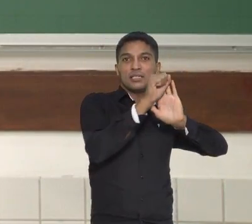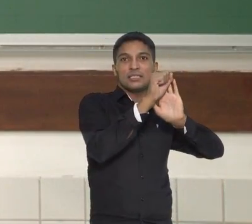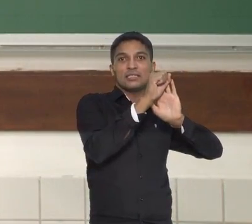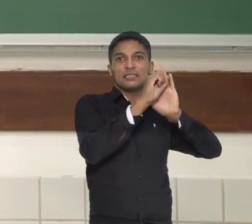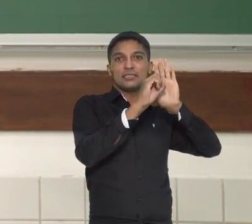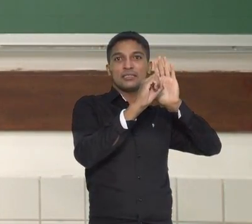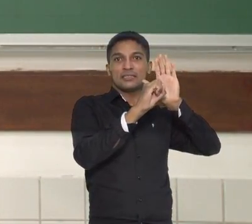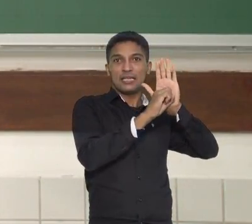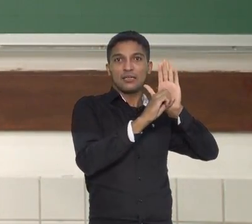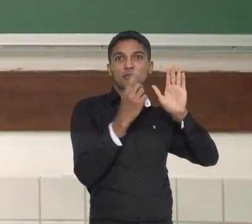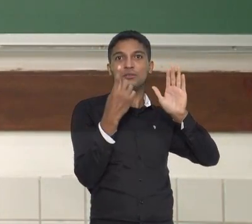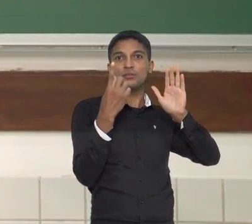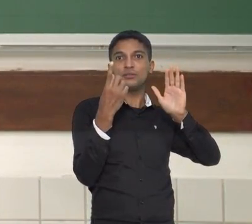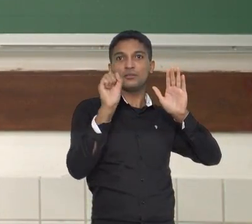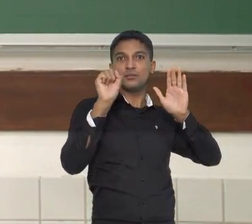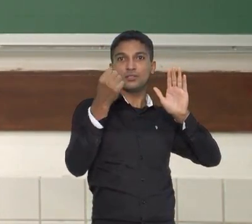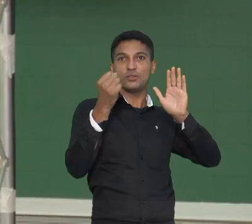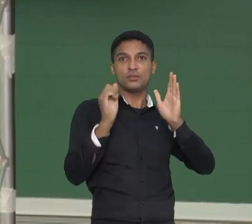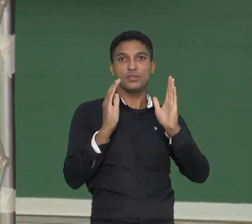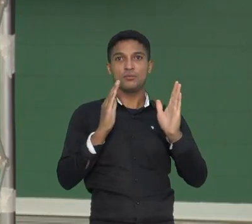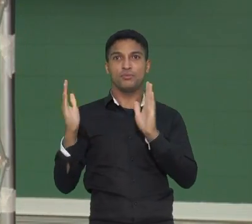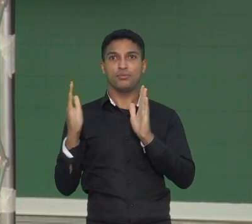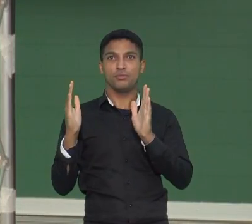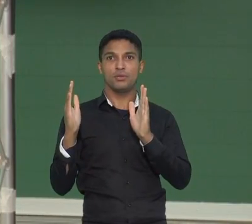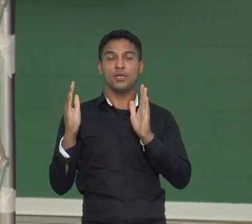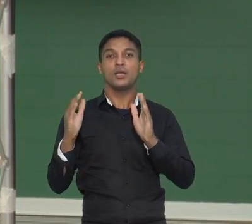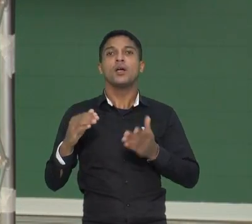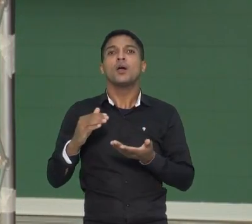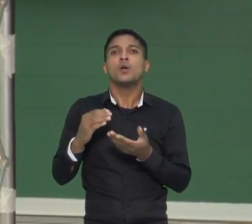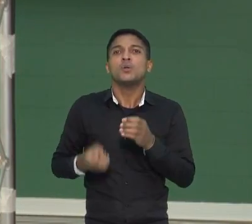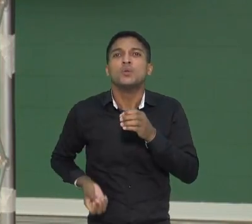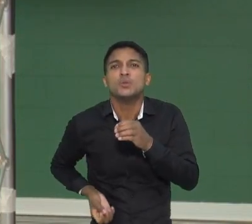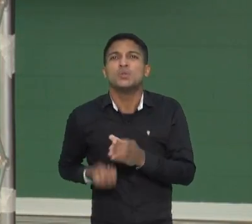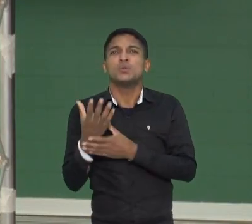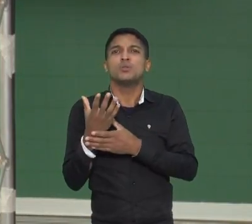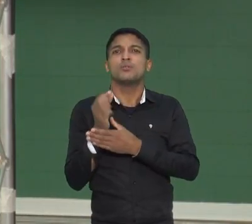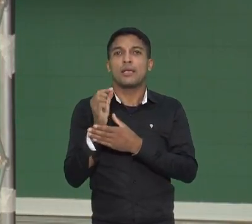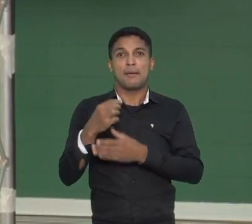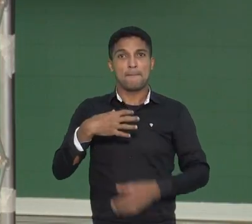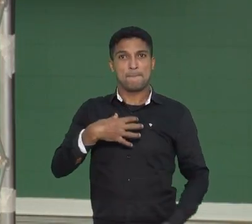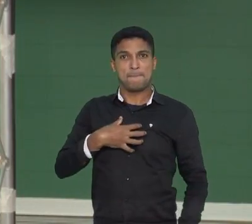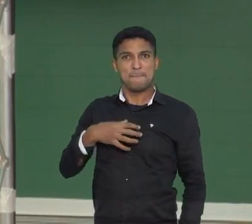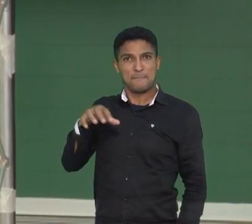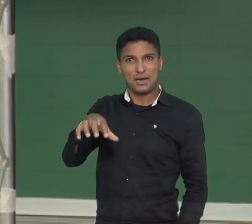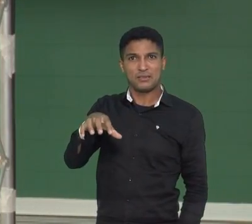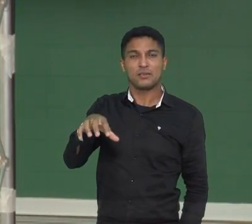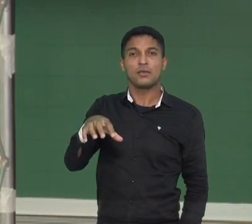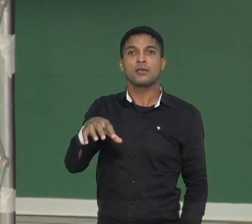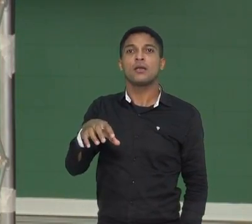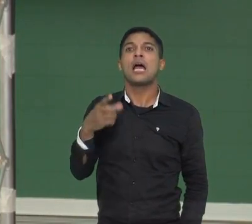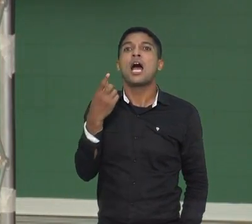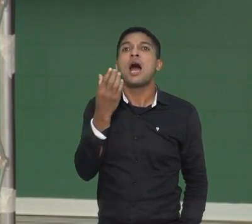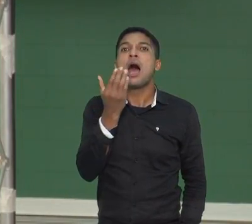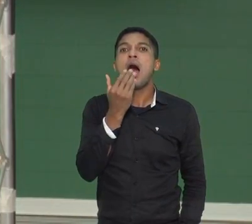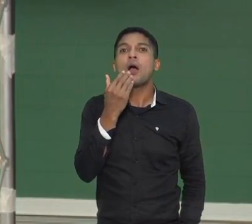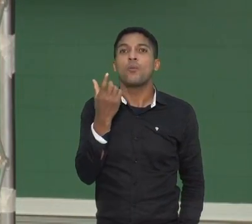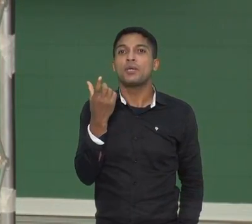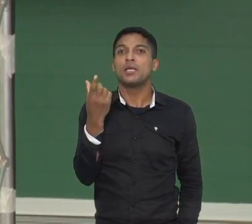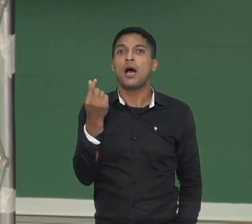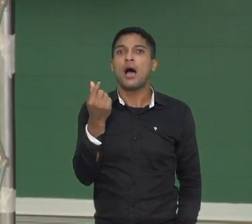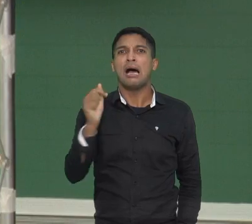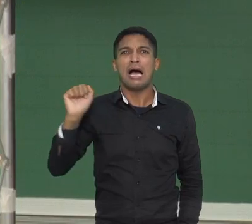O que seria essa carestia? O aumento do preço dos alimentos. Tá? E para piorar